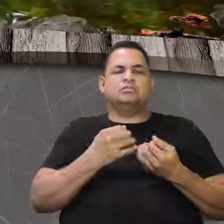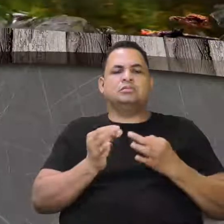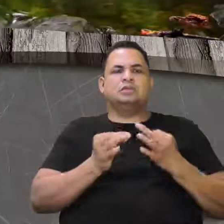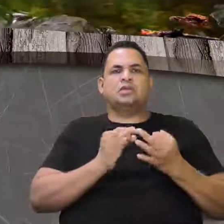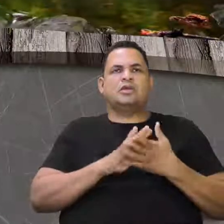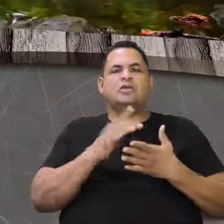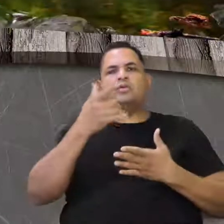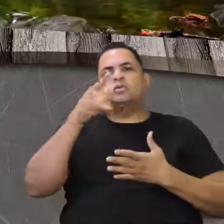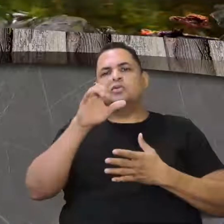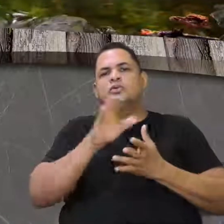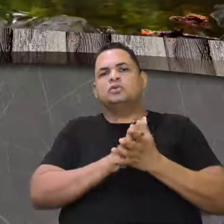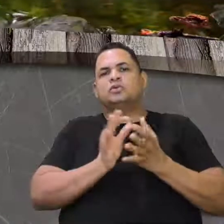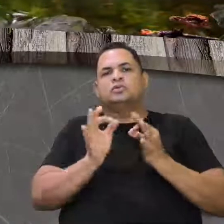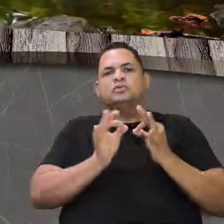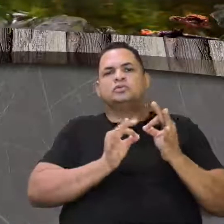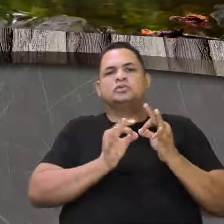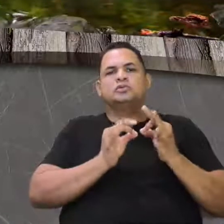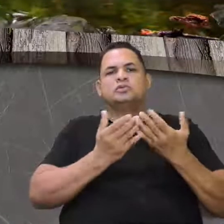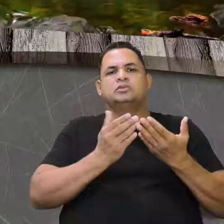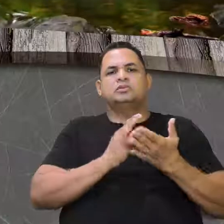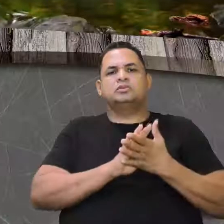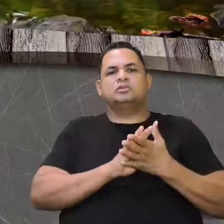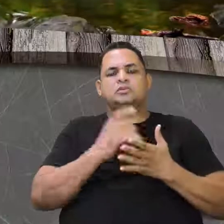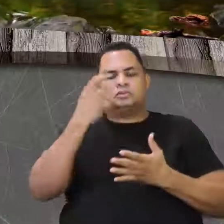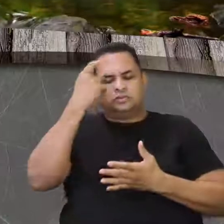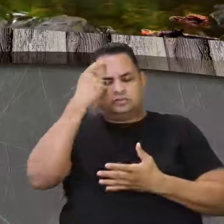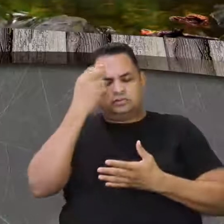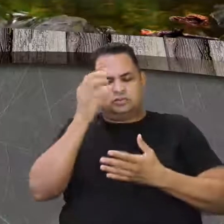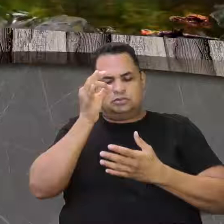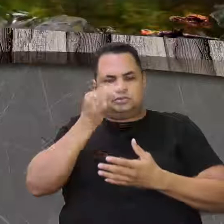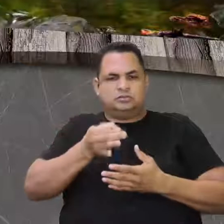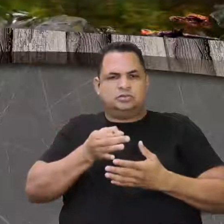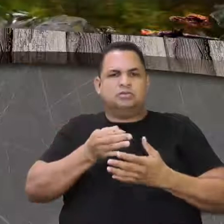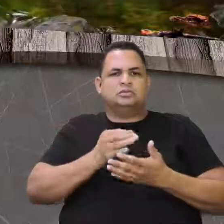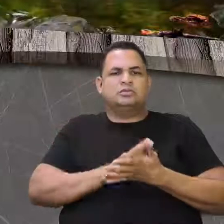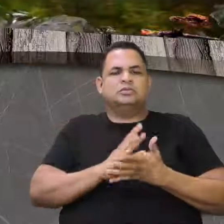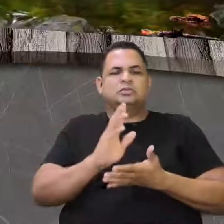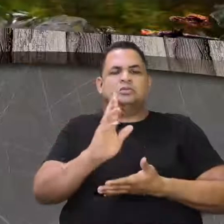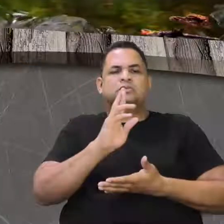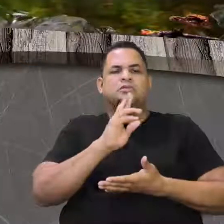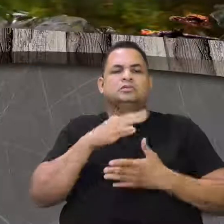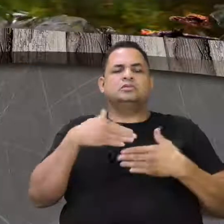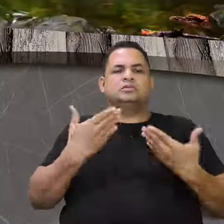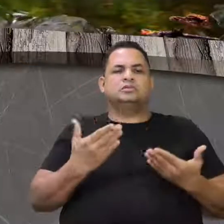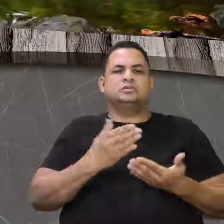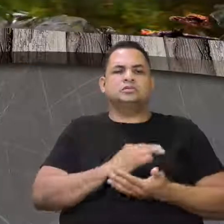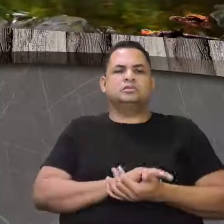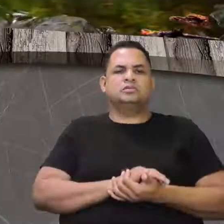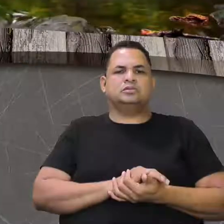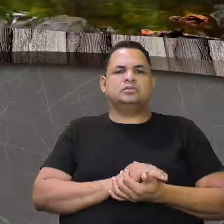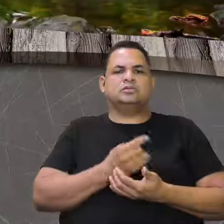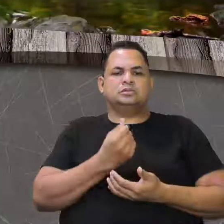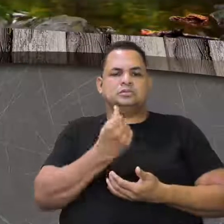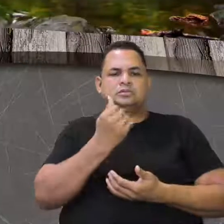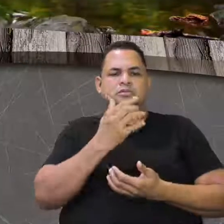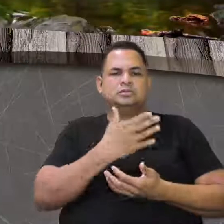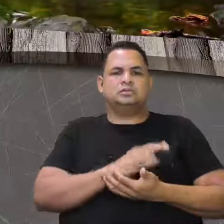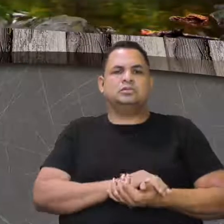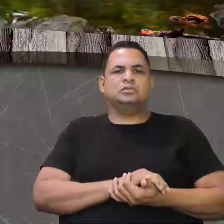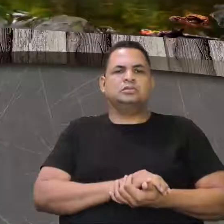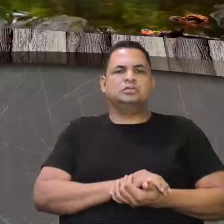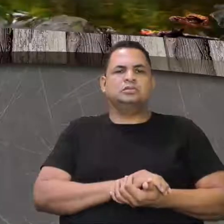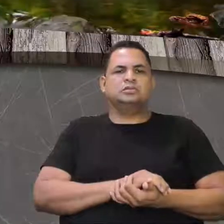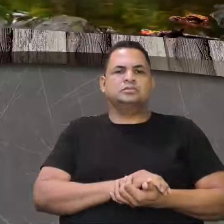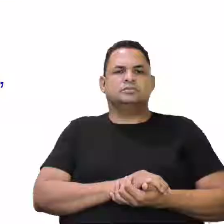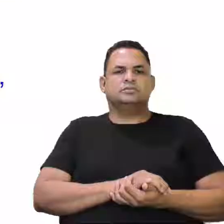formas mais ecologicamente conscientes, mais corretas e que também dão muito resultado, tá? Financeiramente também.